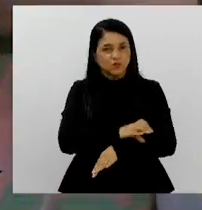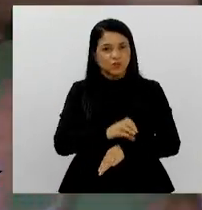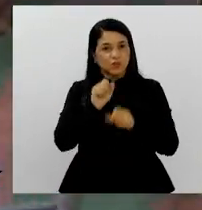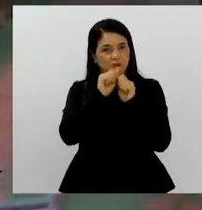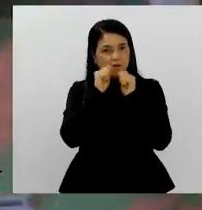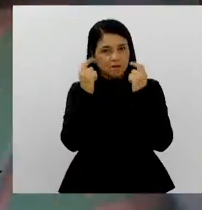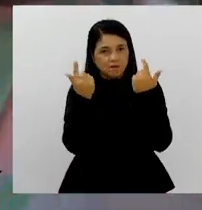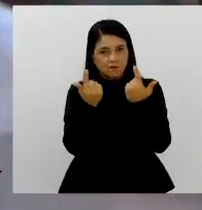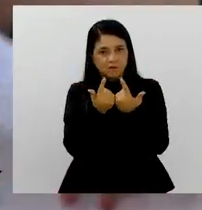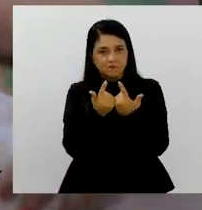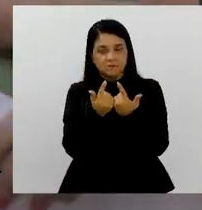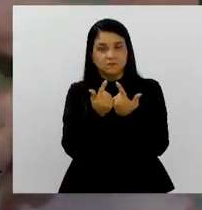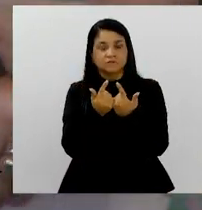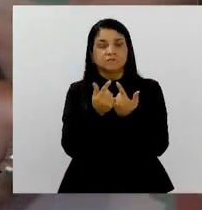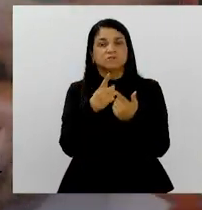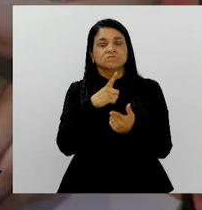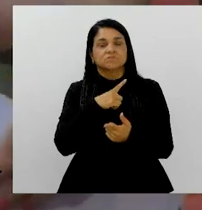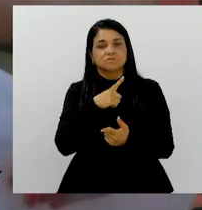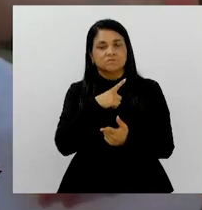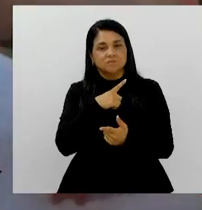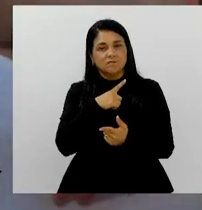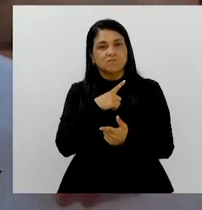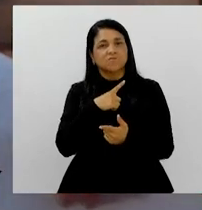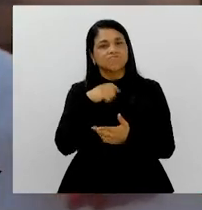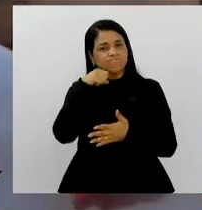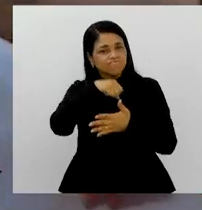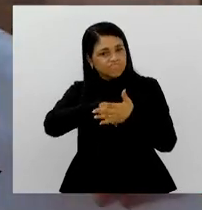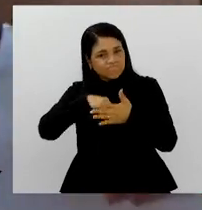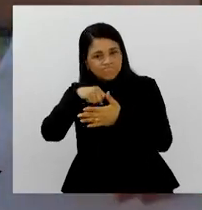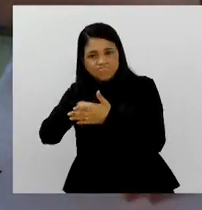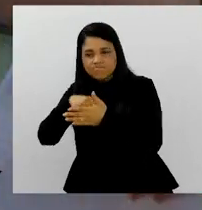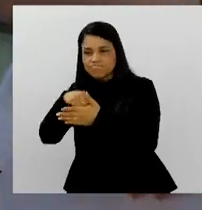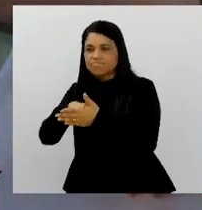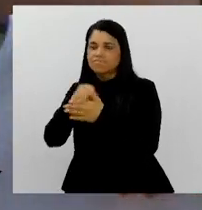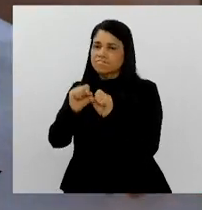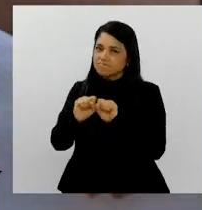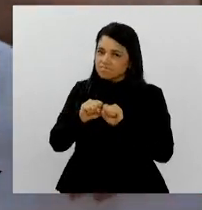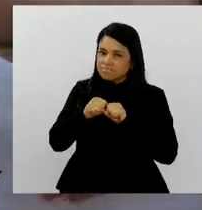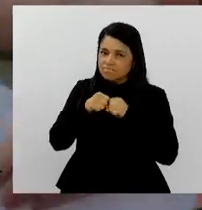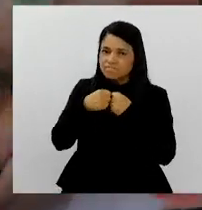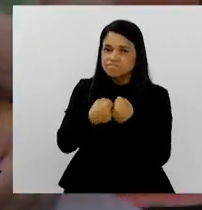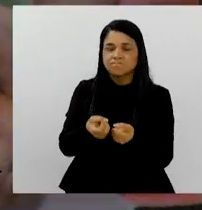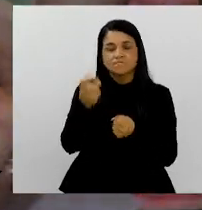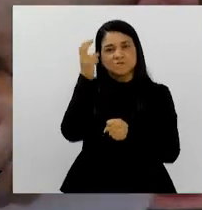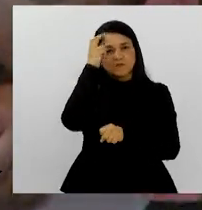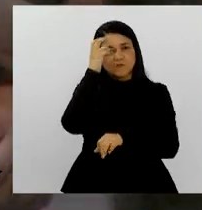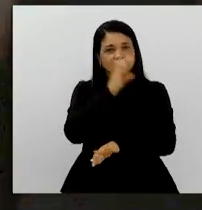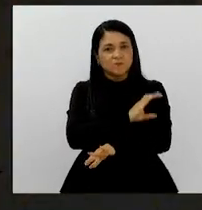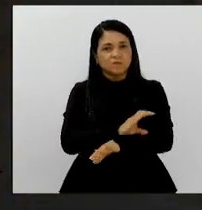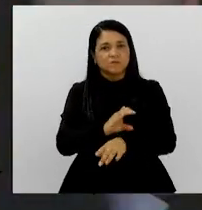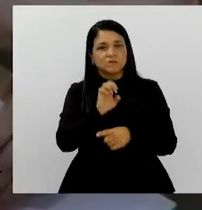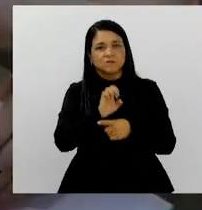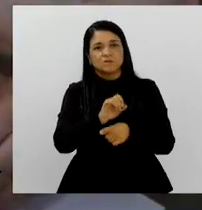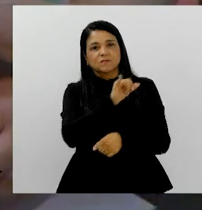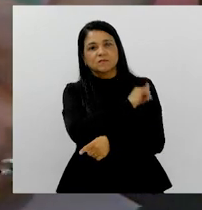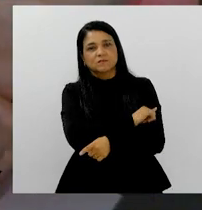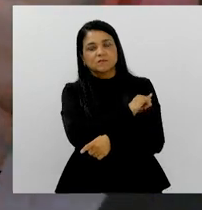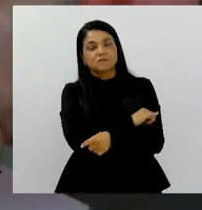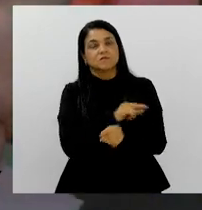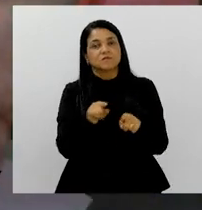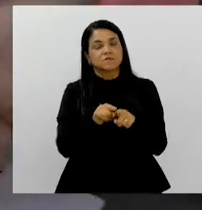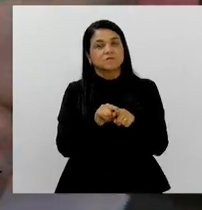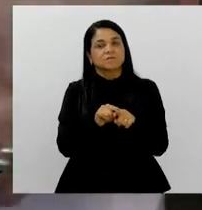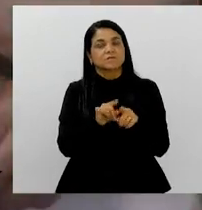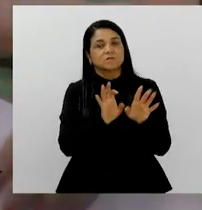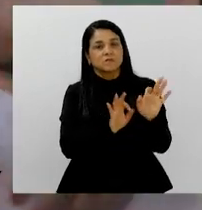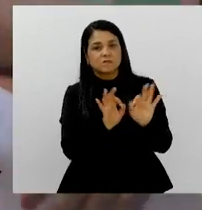casa e que tem sido combativa na defesa da cultura do nosso estado e que tem estabelecido